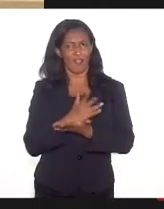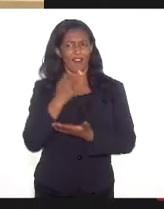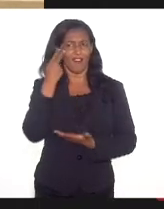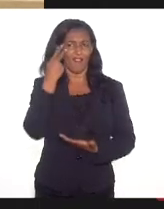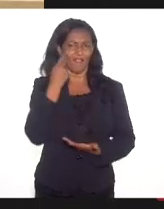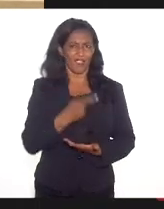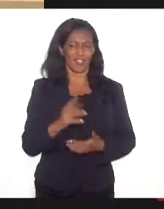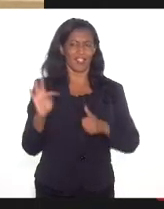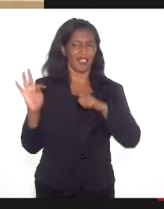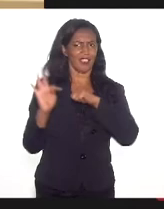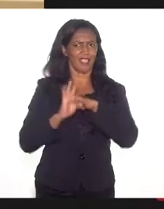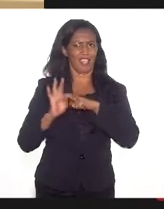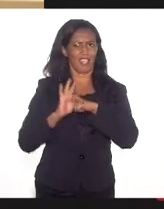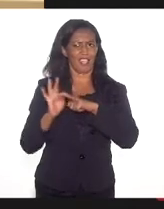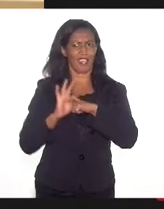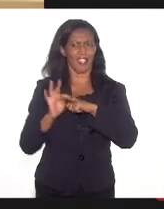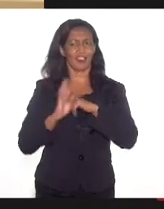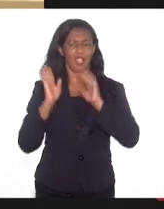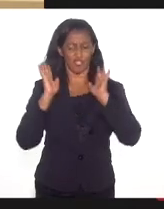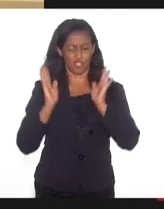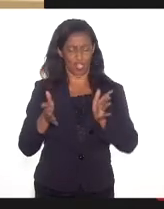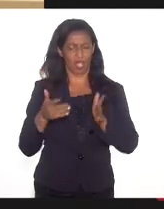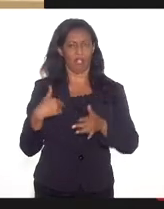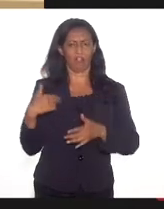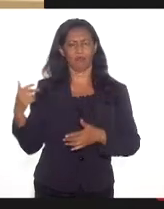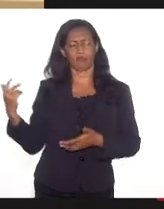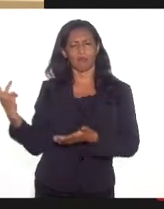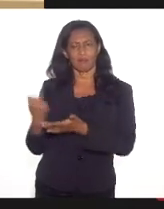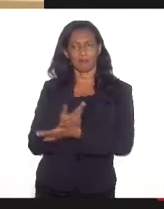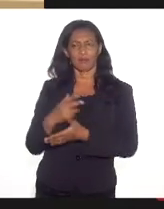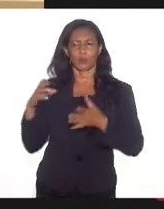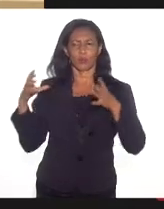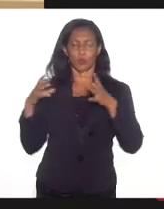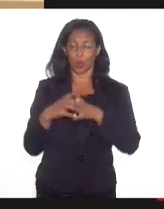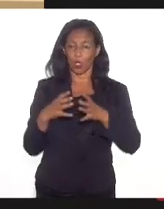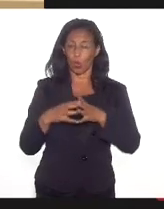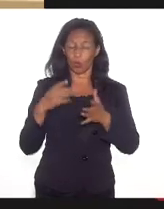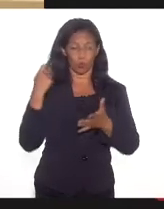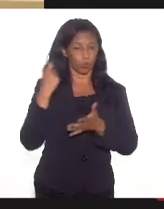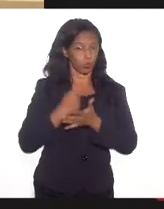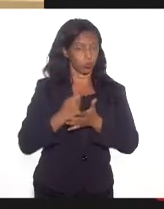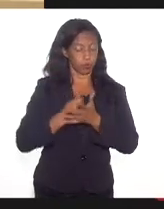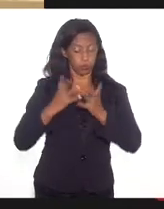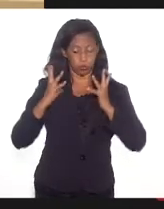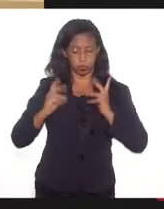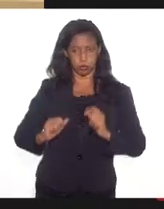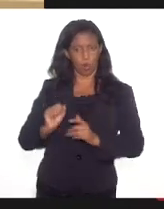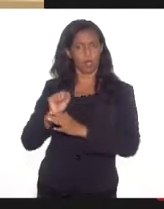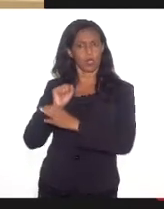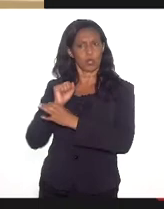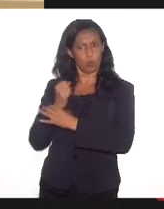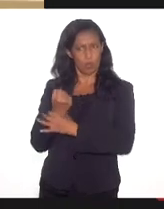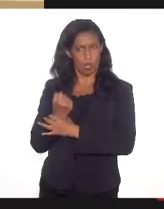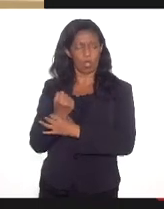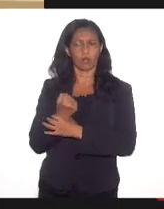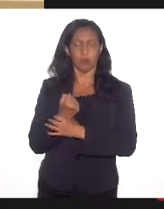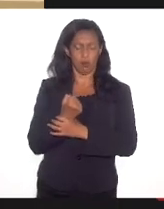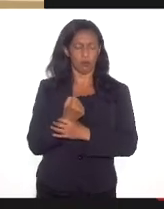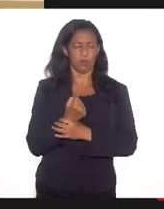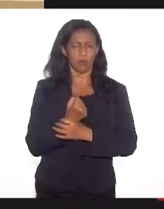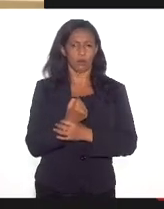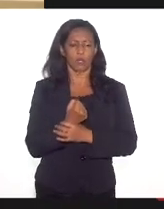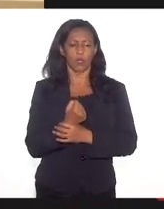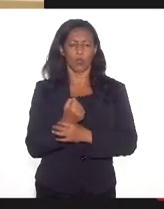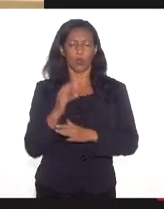visitas técnicas a gente tem feito essas visitas com todo o rigor sanitário necessário nesse momento